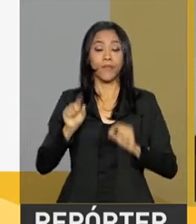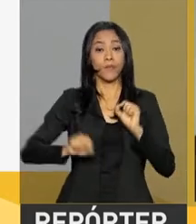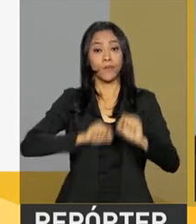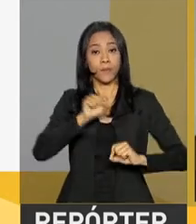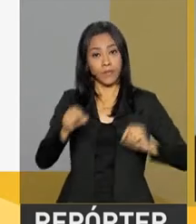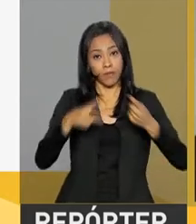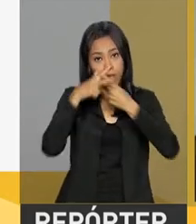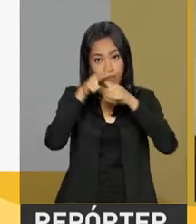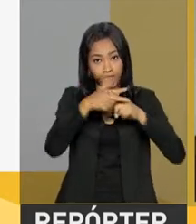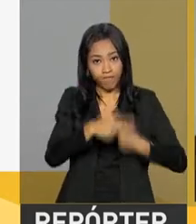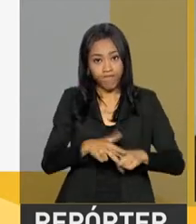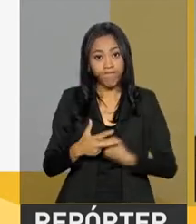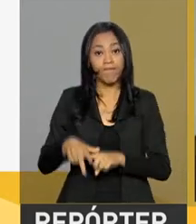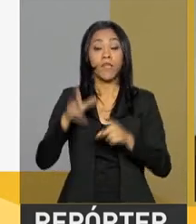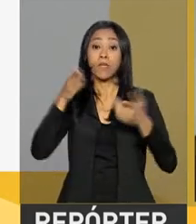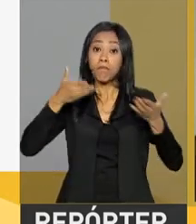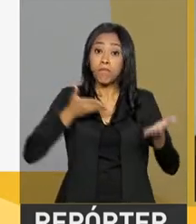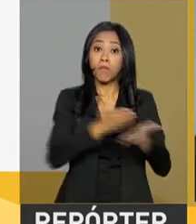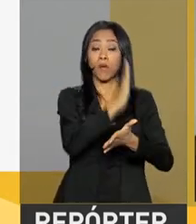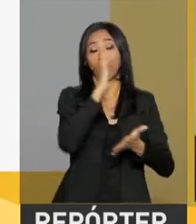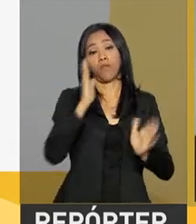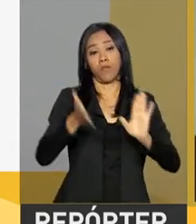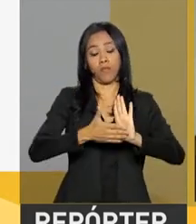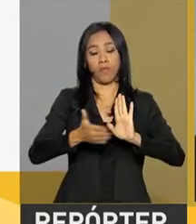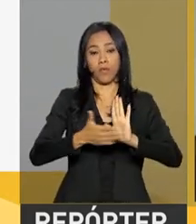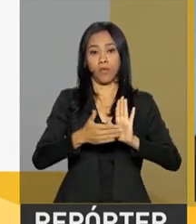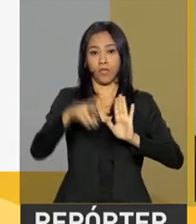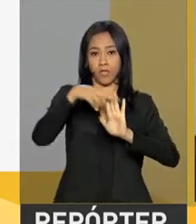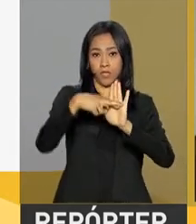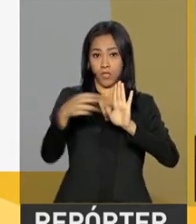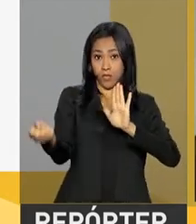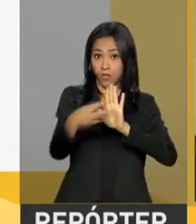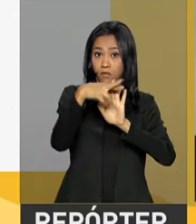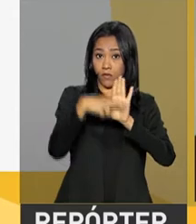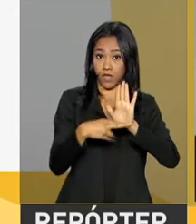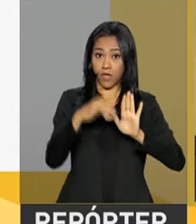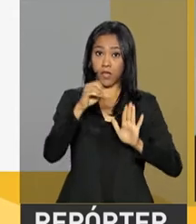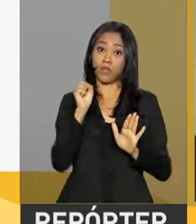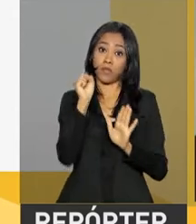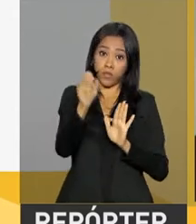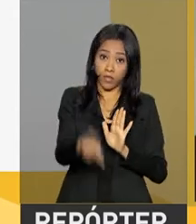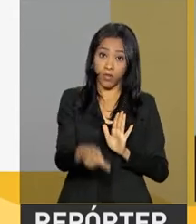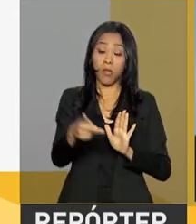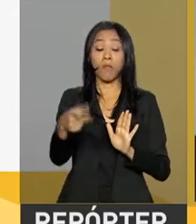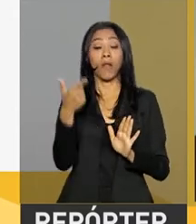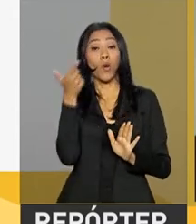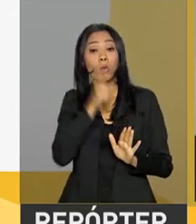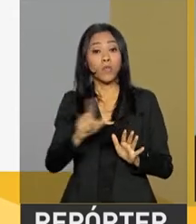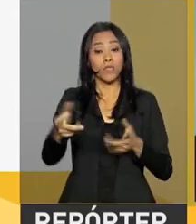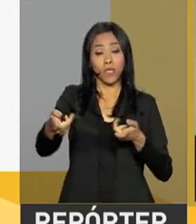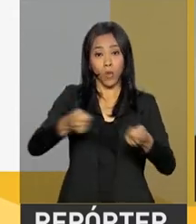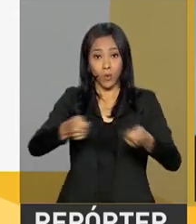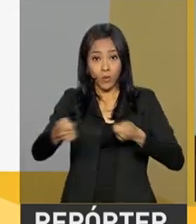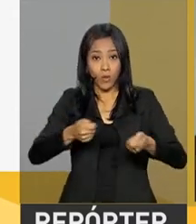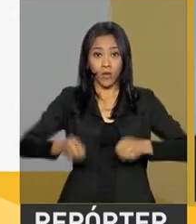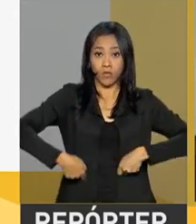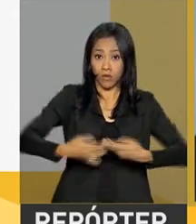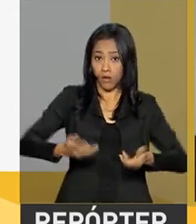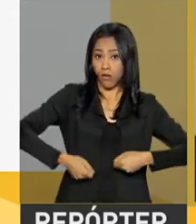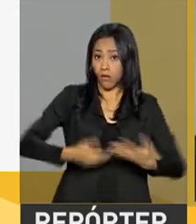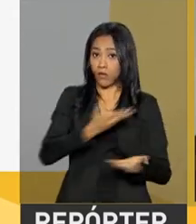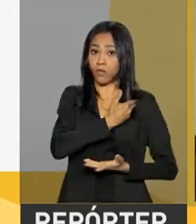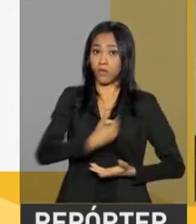a aprovação da sala da presidência para que as coisas possam ser contornados no futuro caso são a previdência não